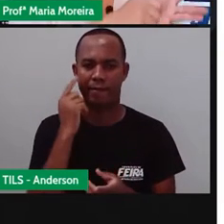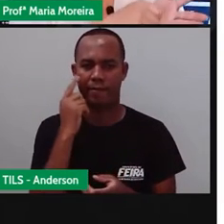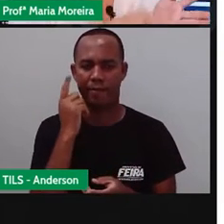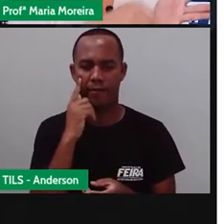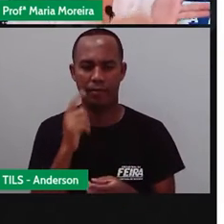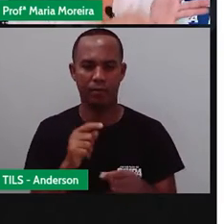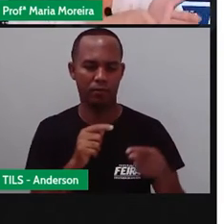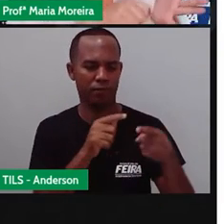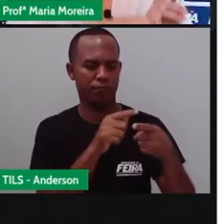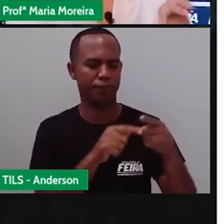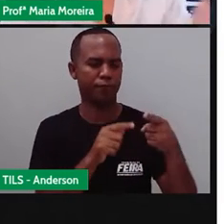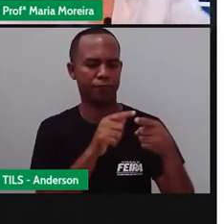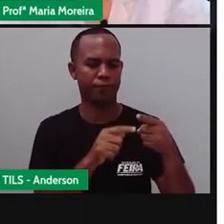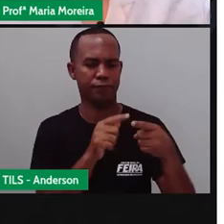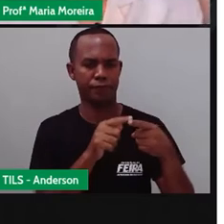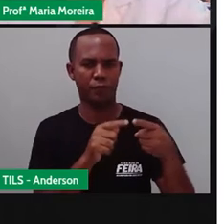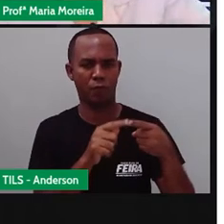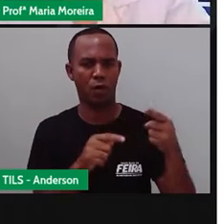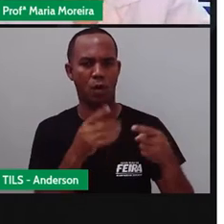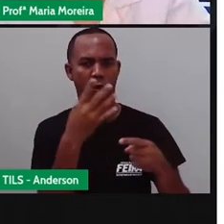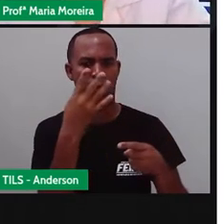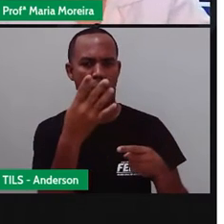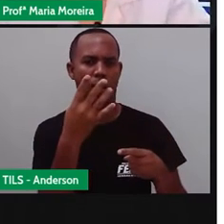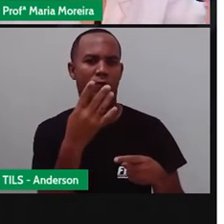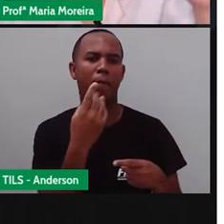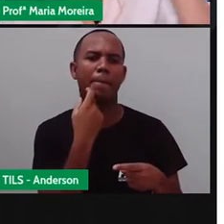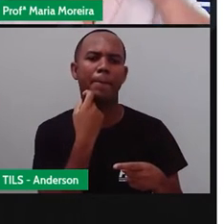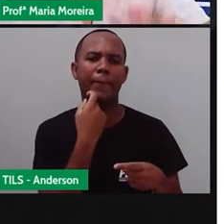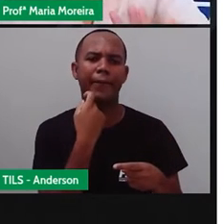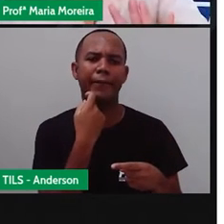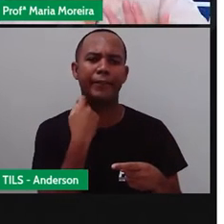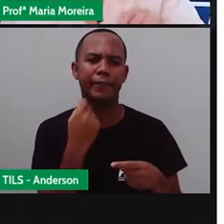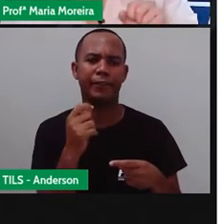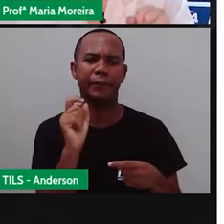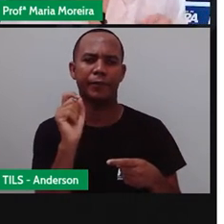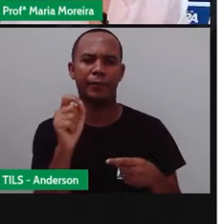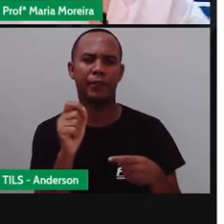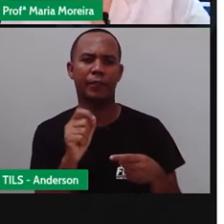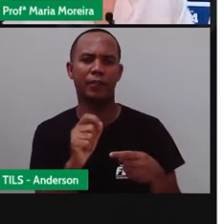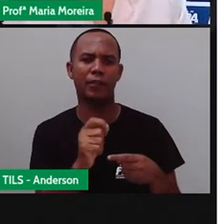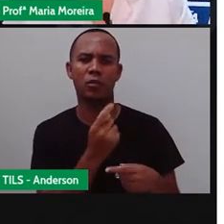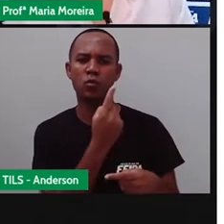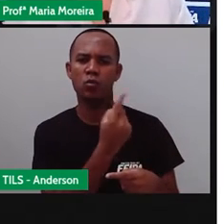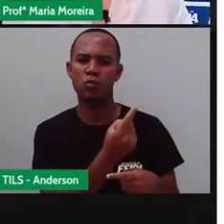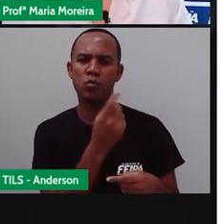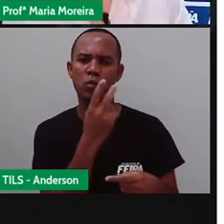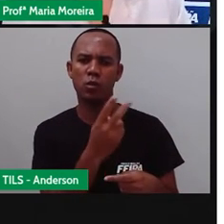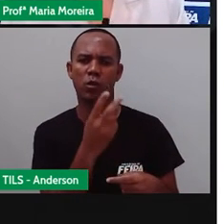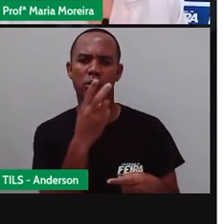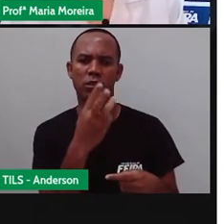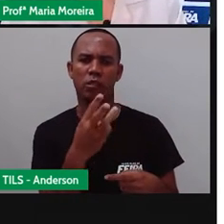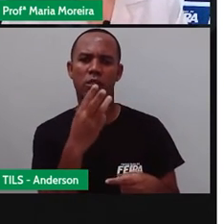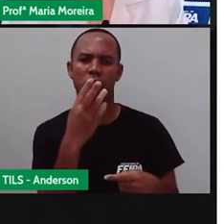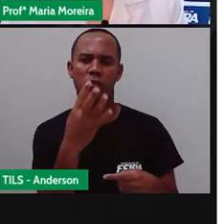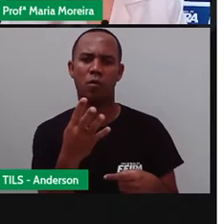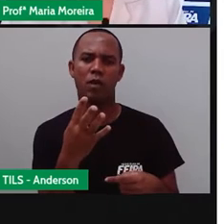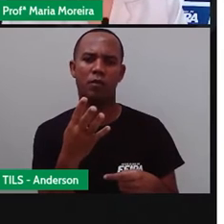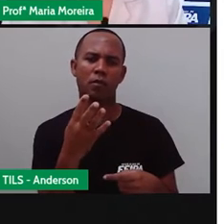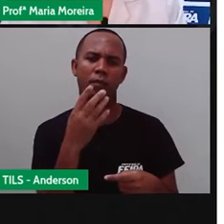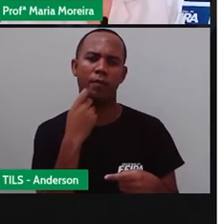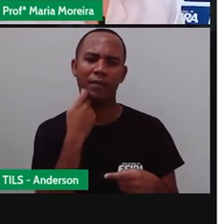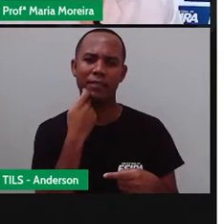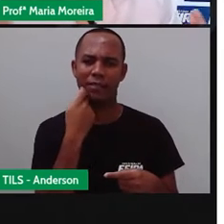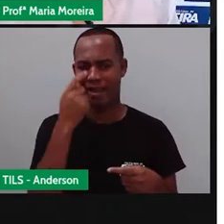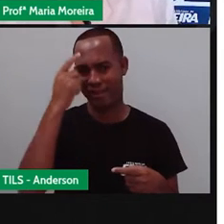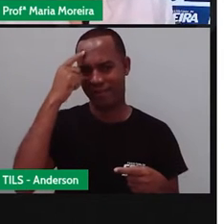riscou no osso marcando que foram quantos quatro ele fez O que marcou a quanti dade e a partir daí